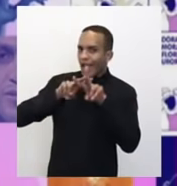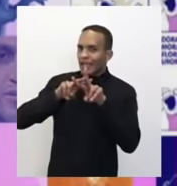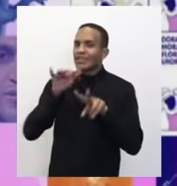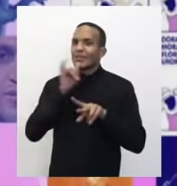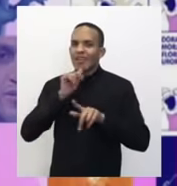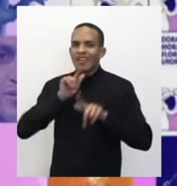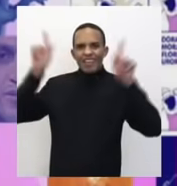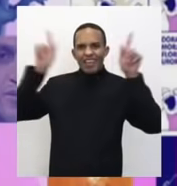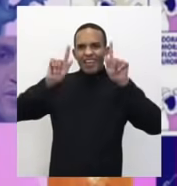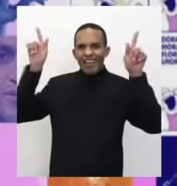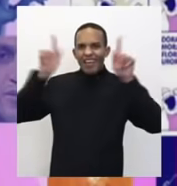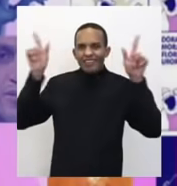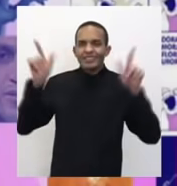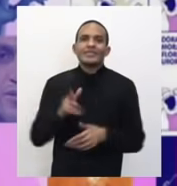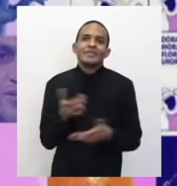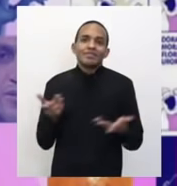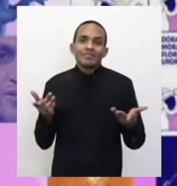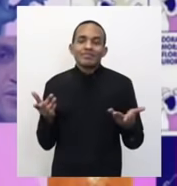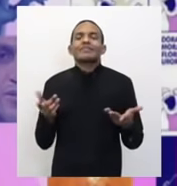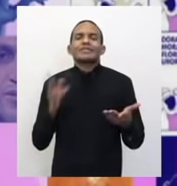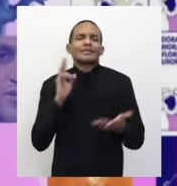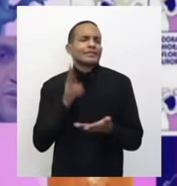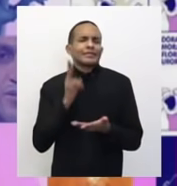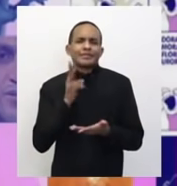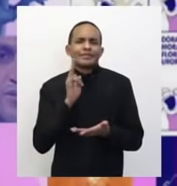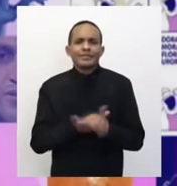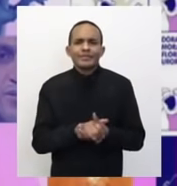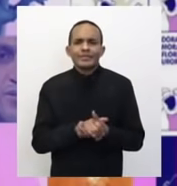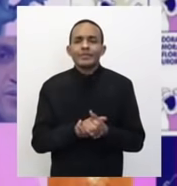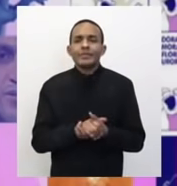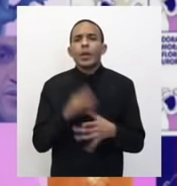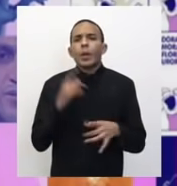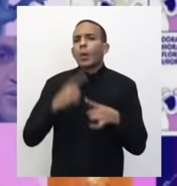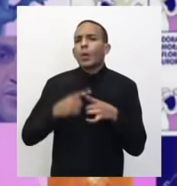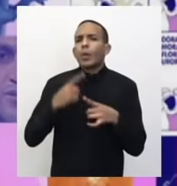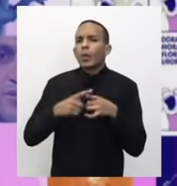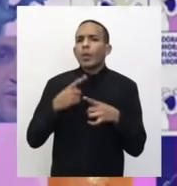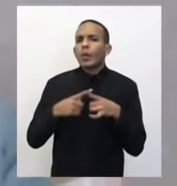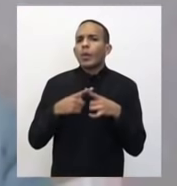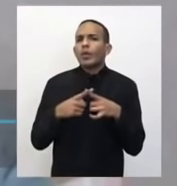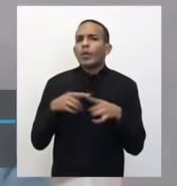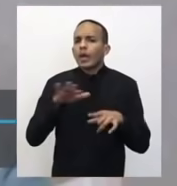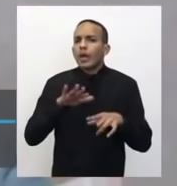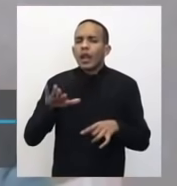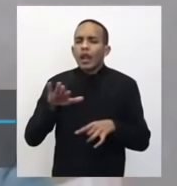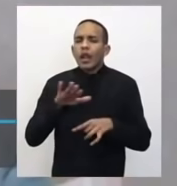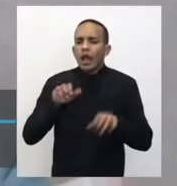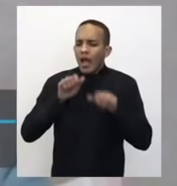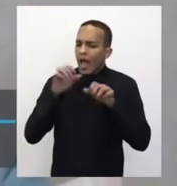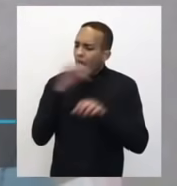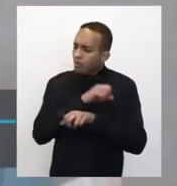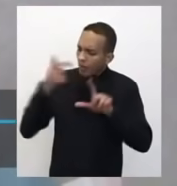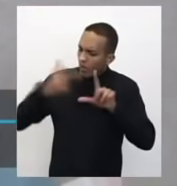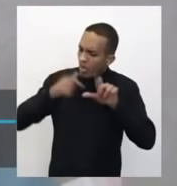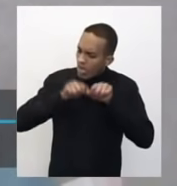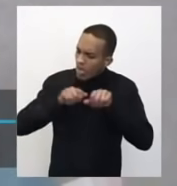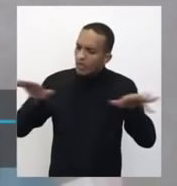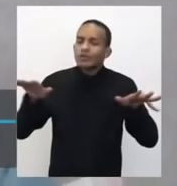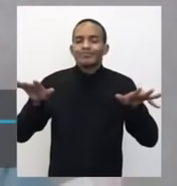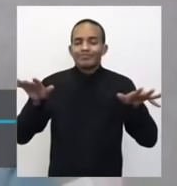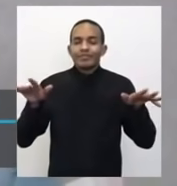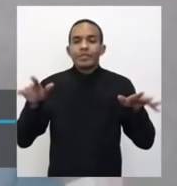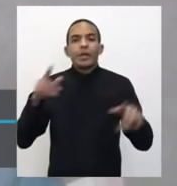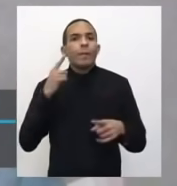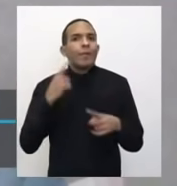sextou. A gente sempre vê por aí. Por que o meme é um conteúdo fácil de viralizar? Porque ele